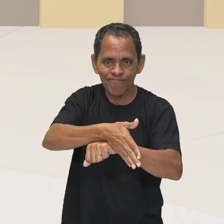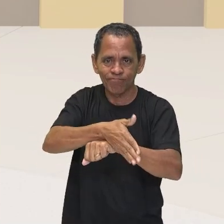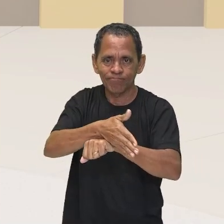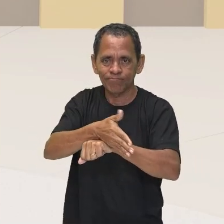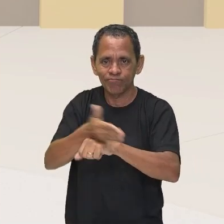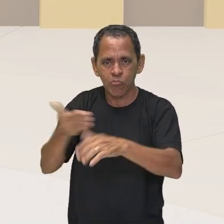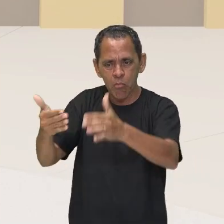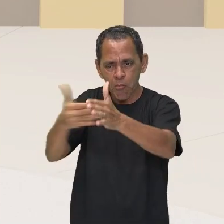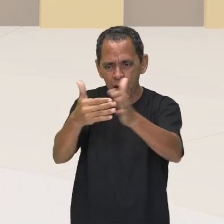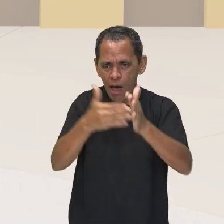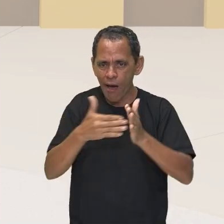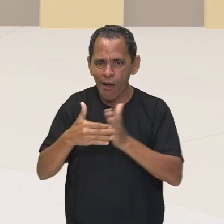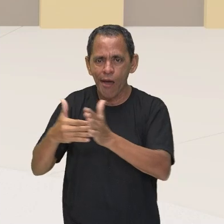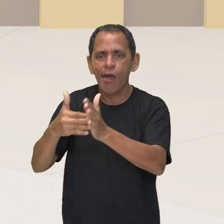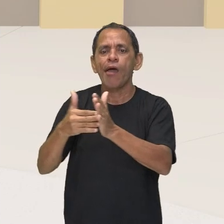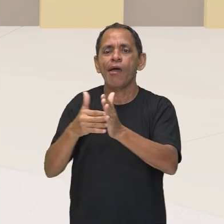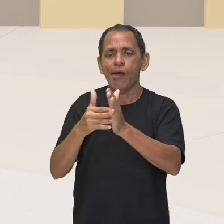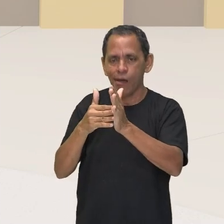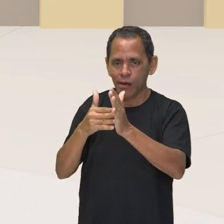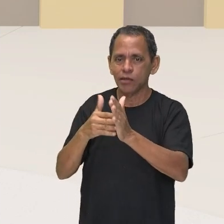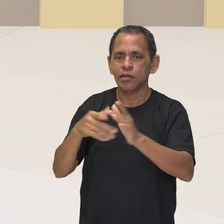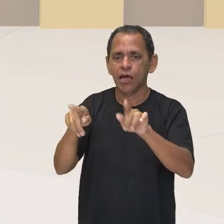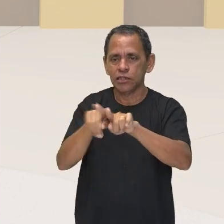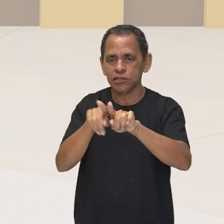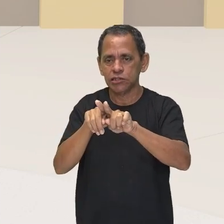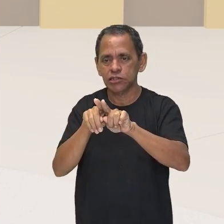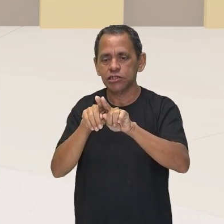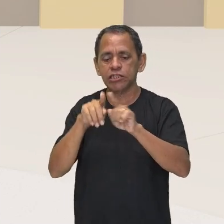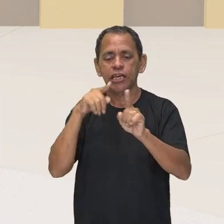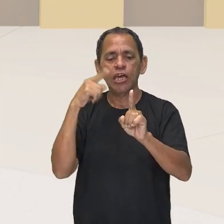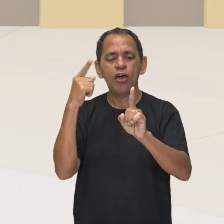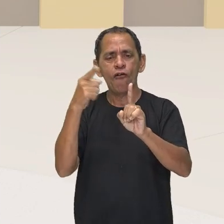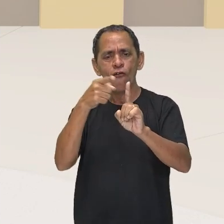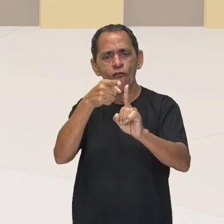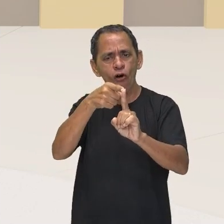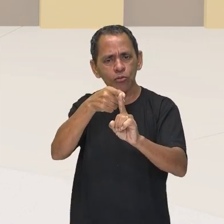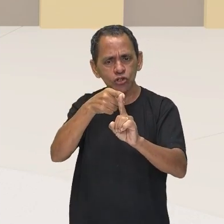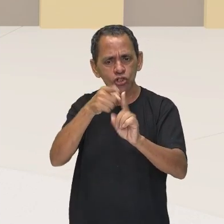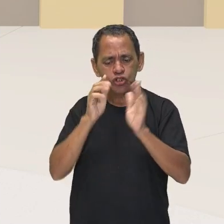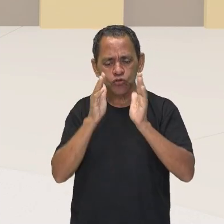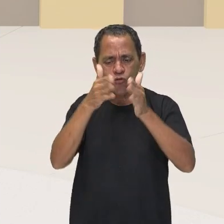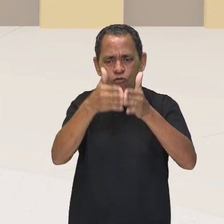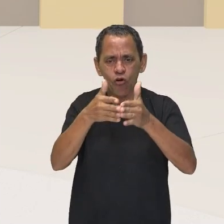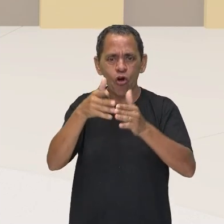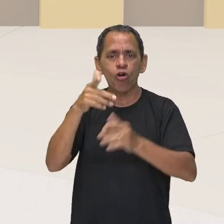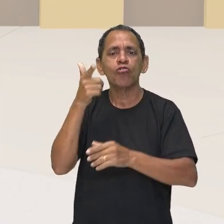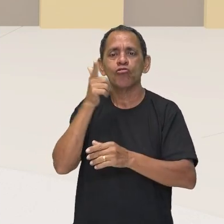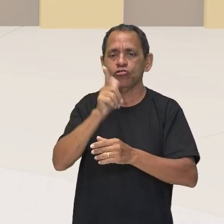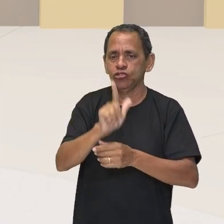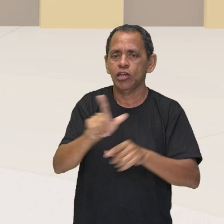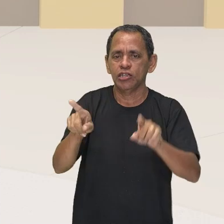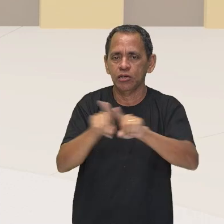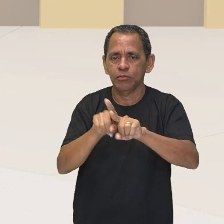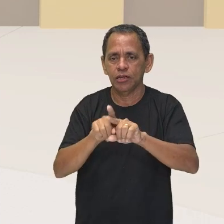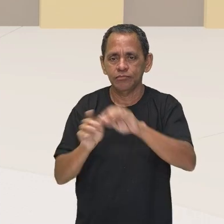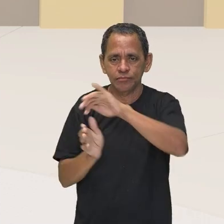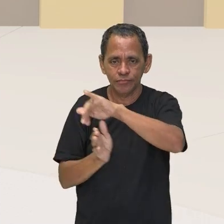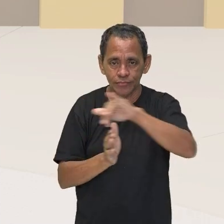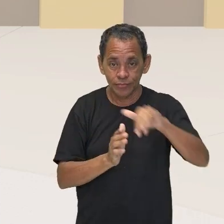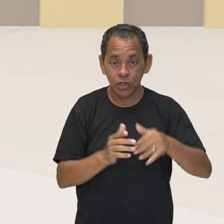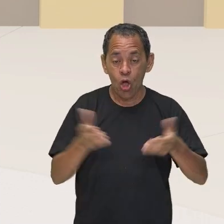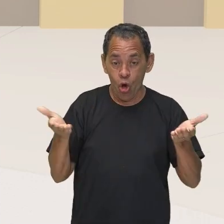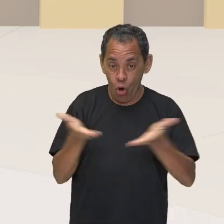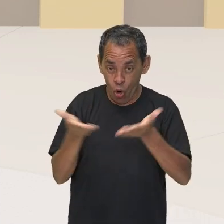alcançar o nosso próprio objetivo, independente do que passamos. E aí, hoje nós vamos